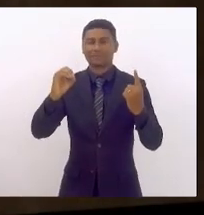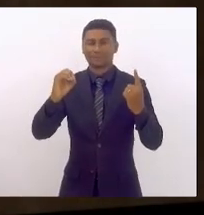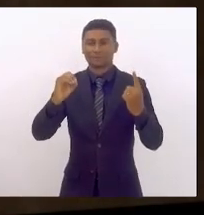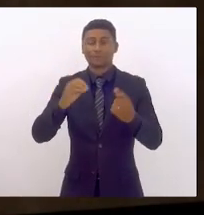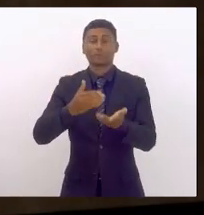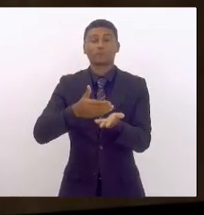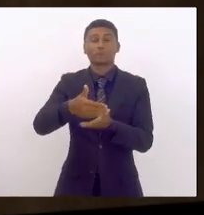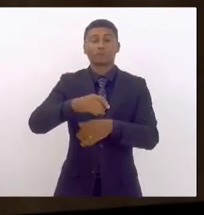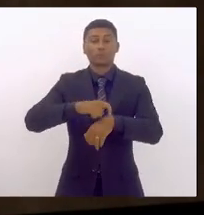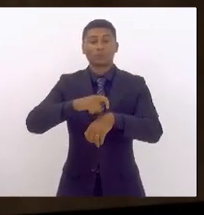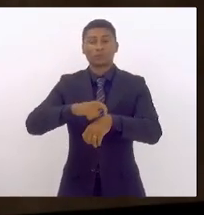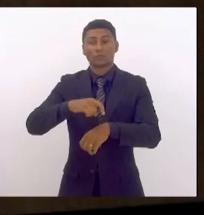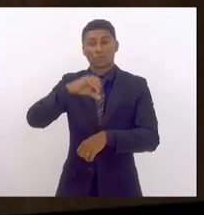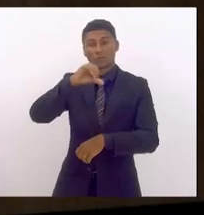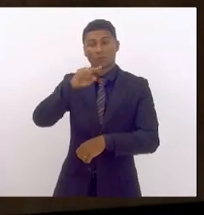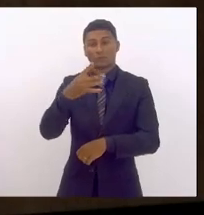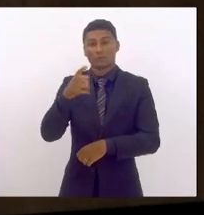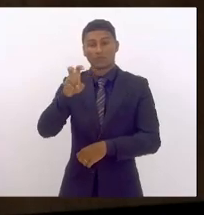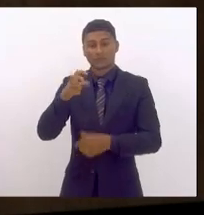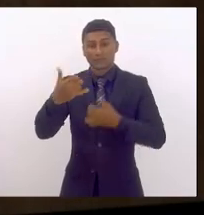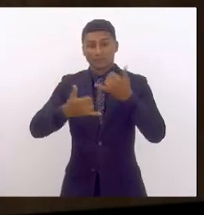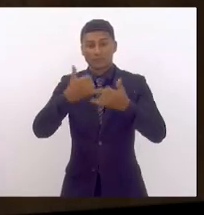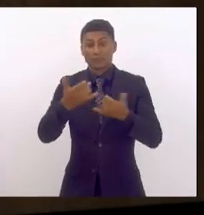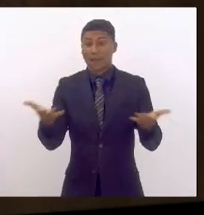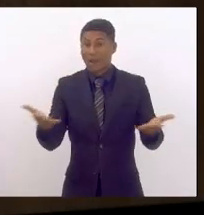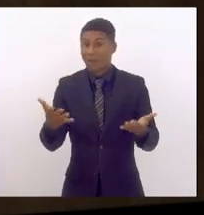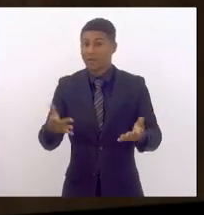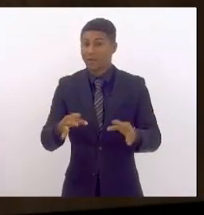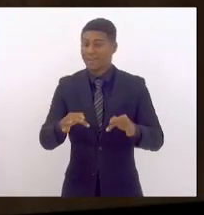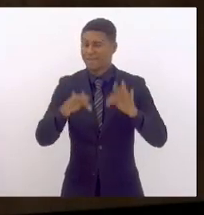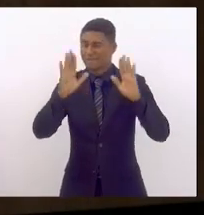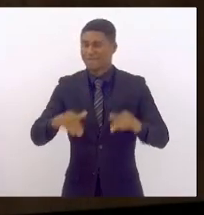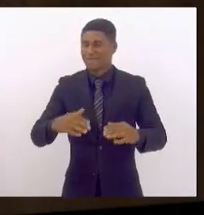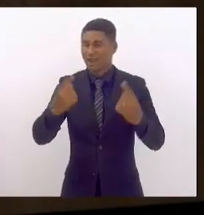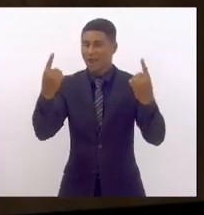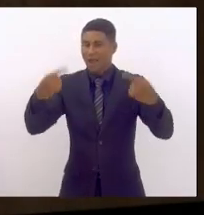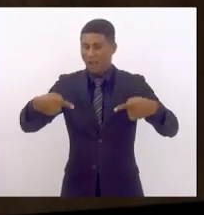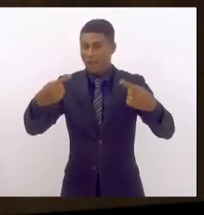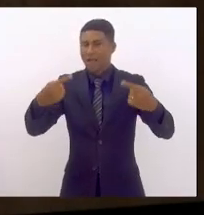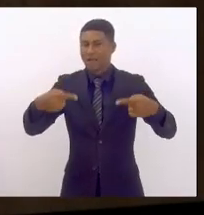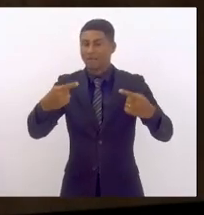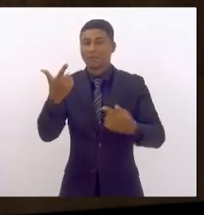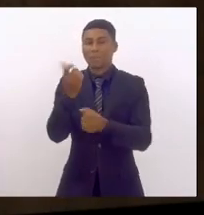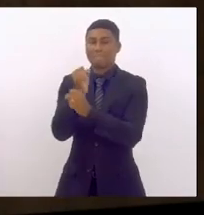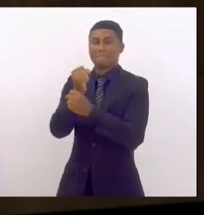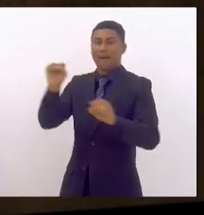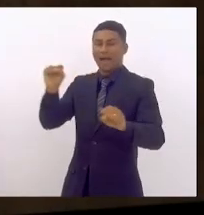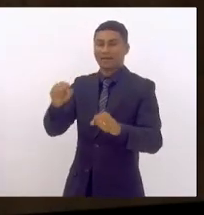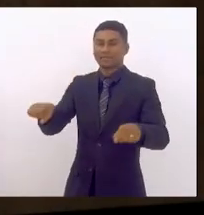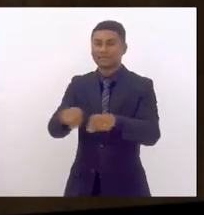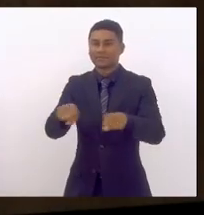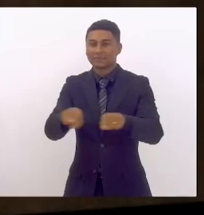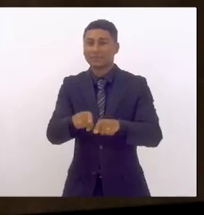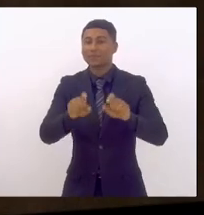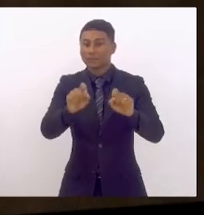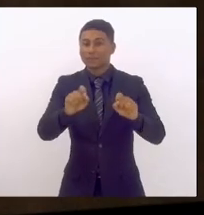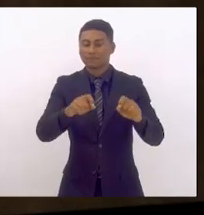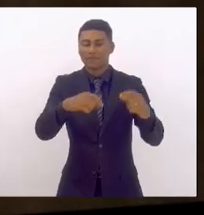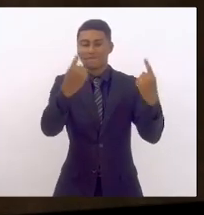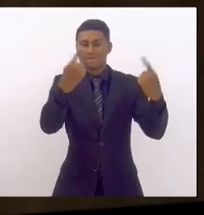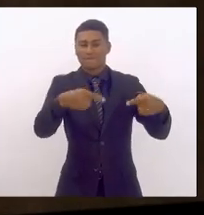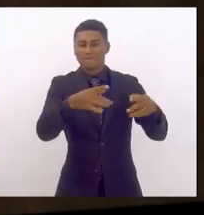21:45 Estamos na final da Taça Libertadores das Américas Estamos na